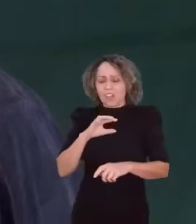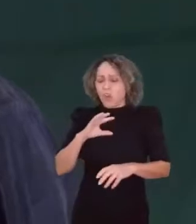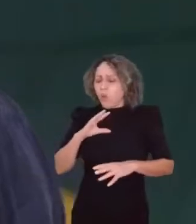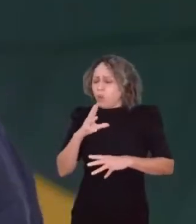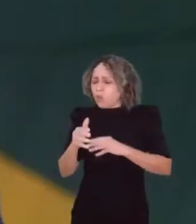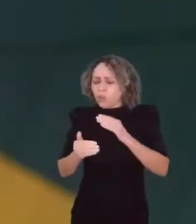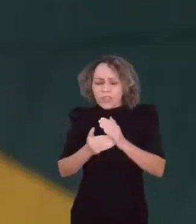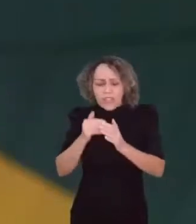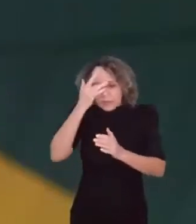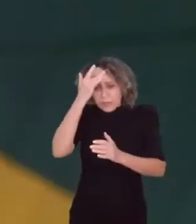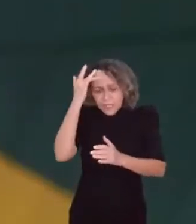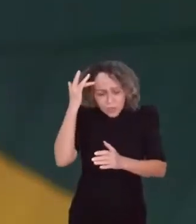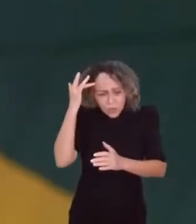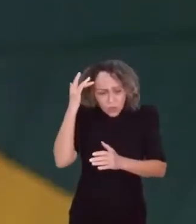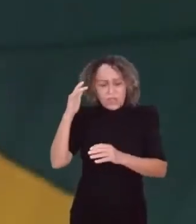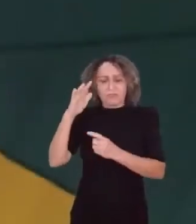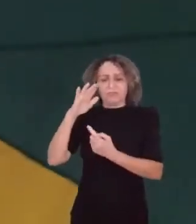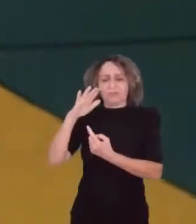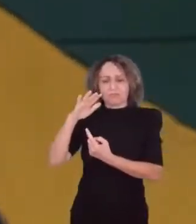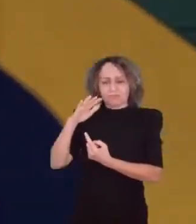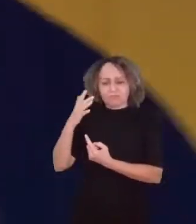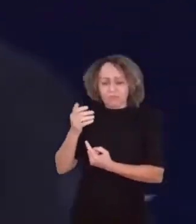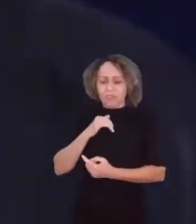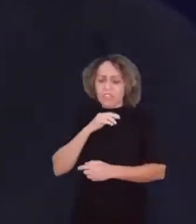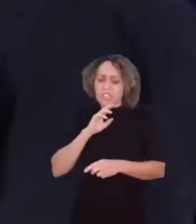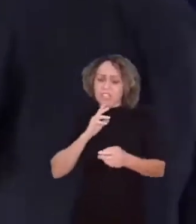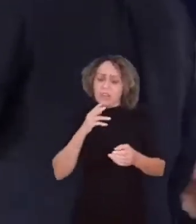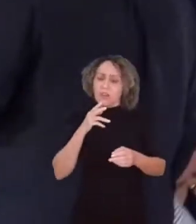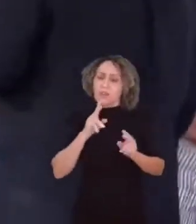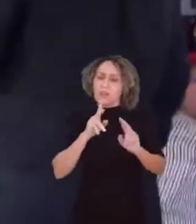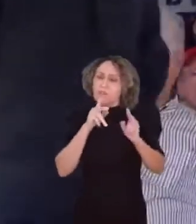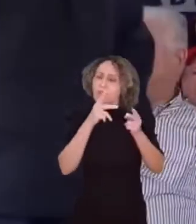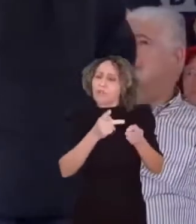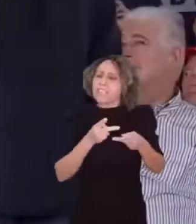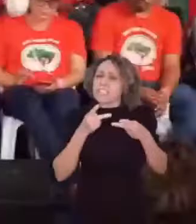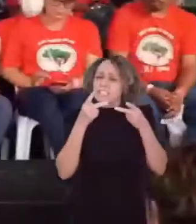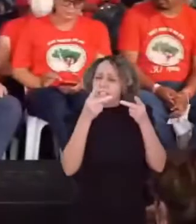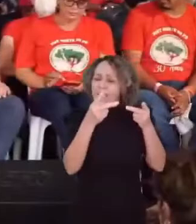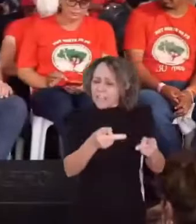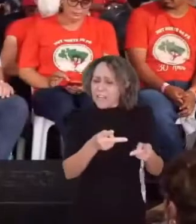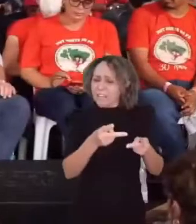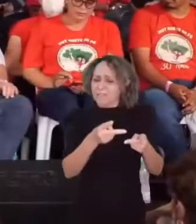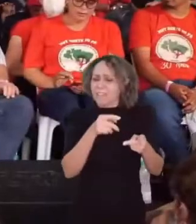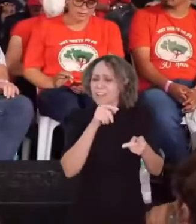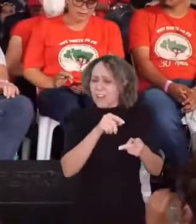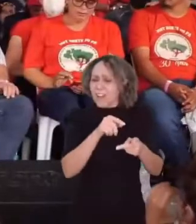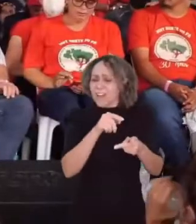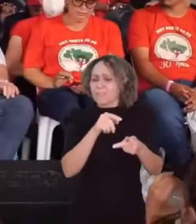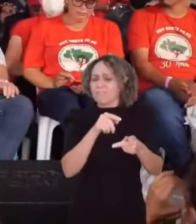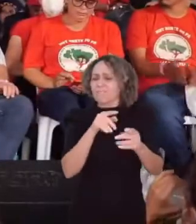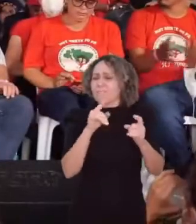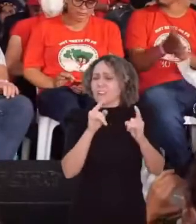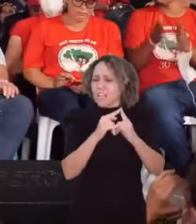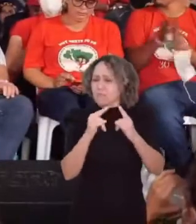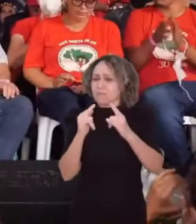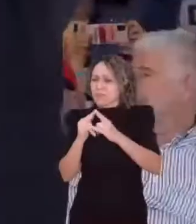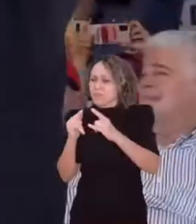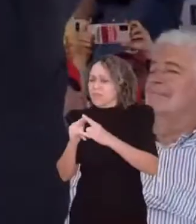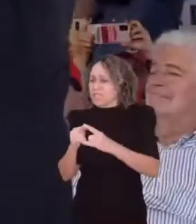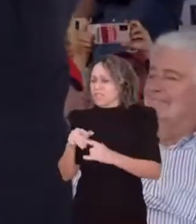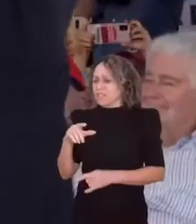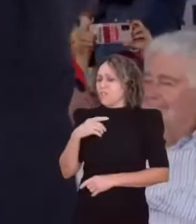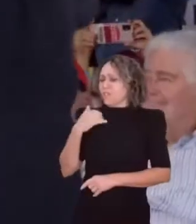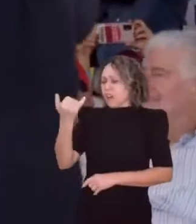As pessoas diziam, tem um cara de valor aí, que é um companheiro chamado Baggio, que é um dos